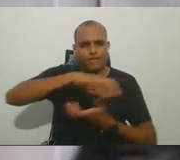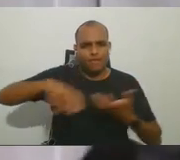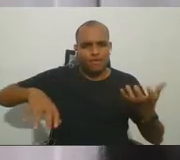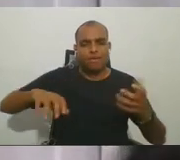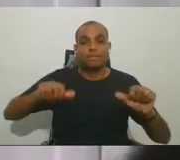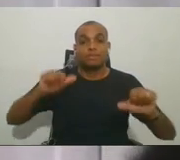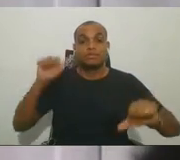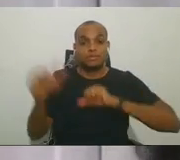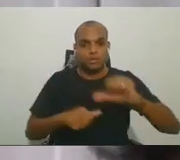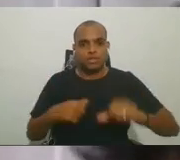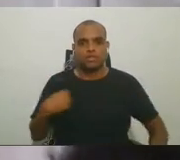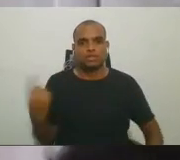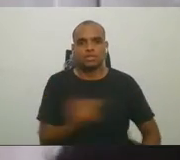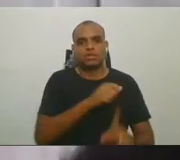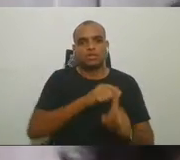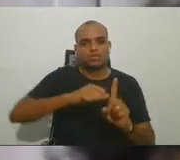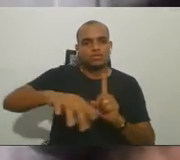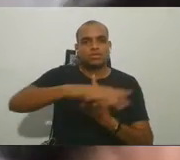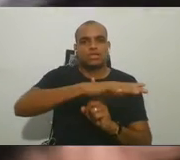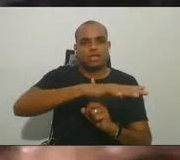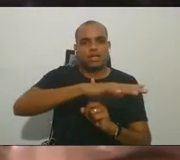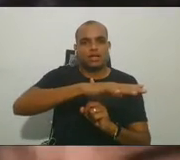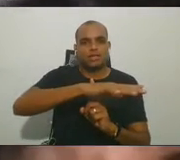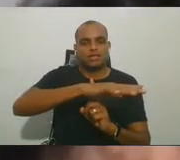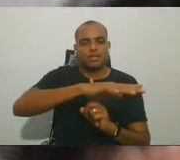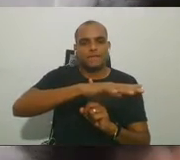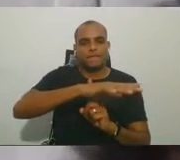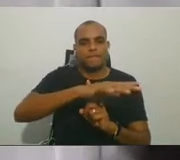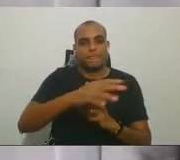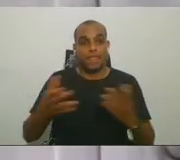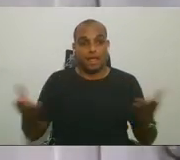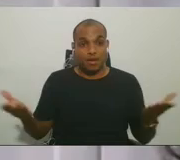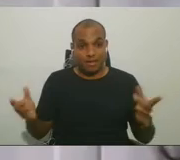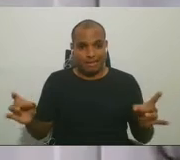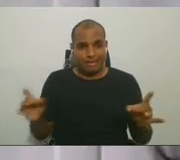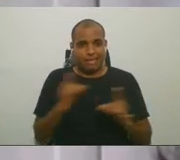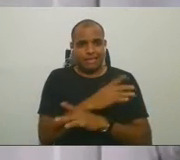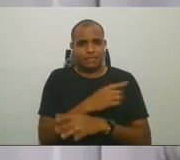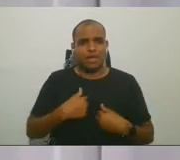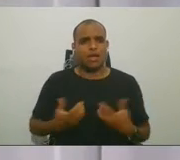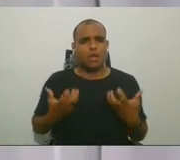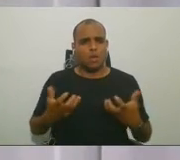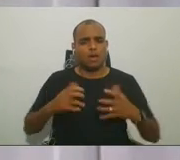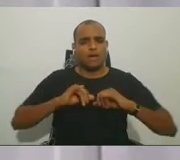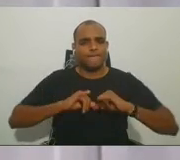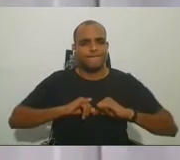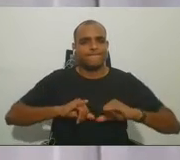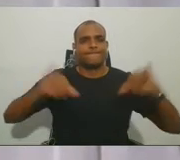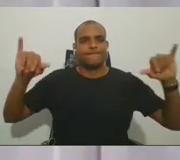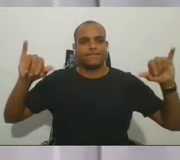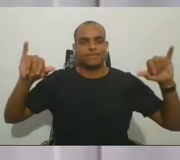fundamentais na nossa sociedade. Para fechar, gostaria de dizer, então, que as